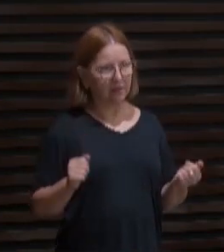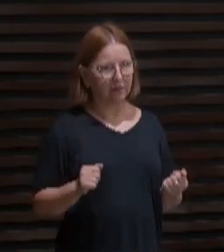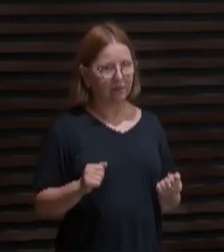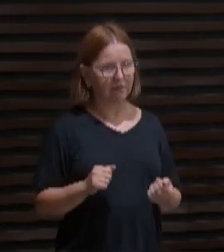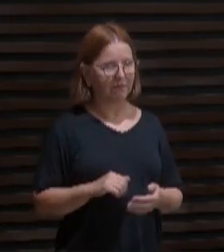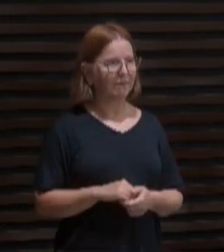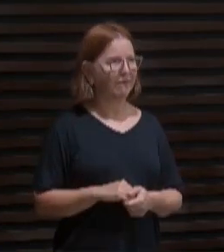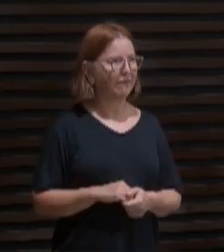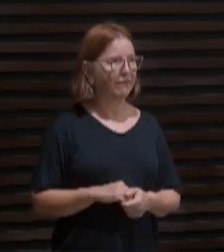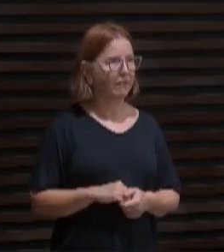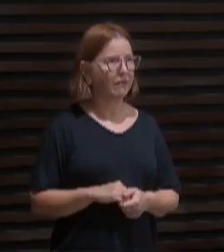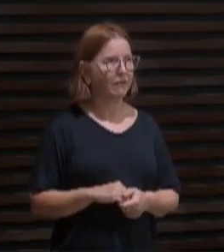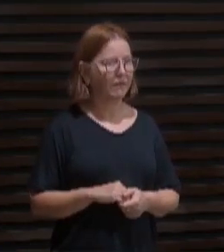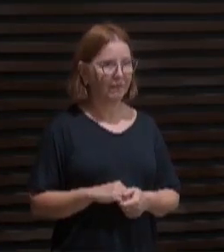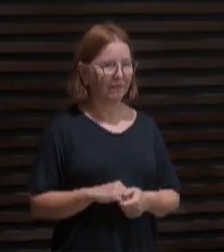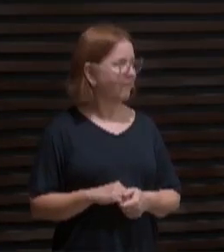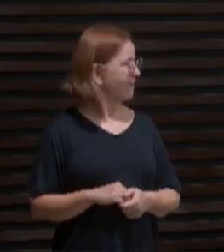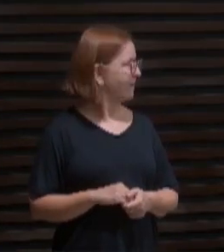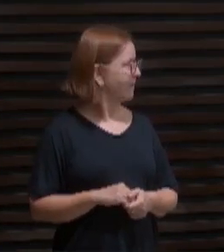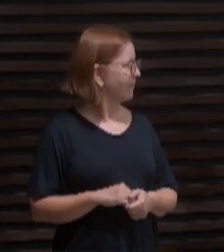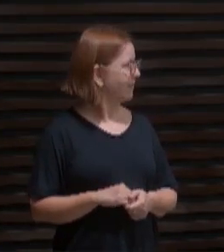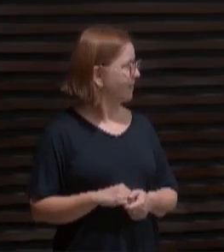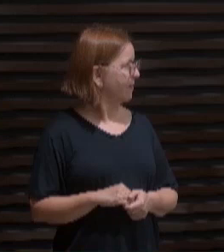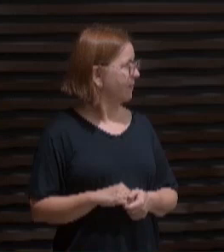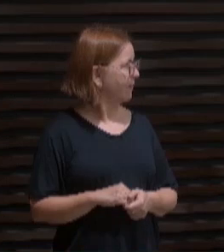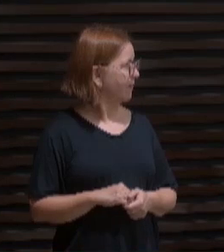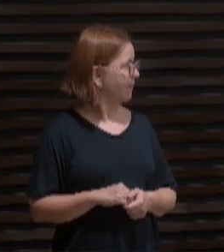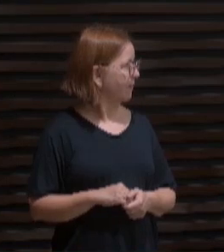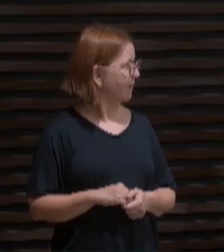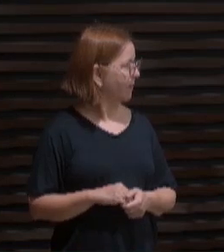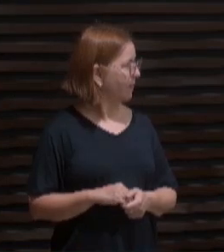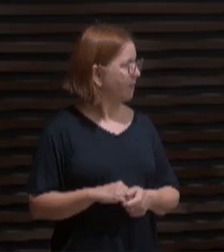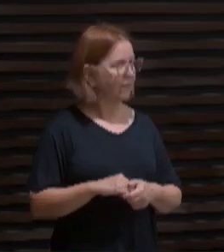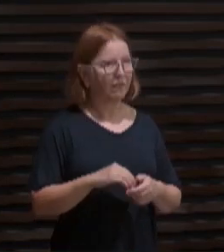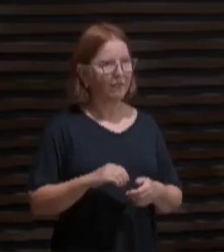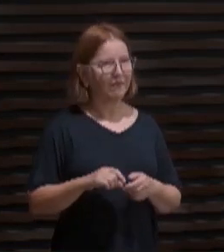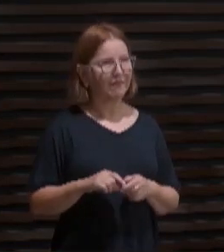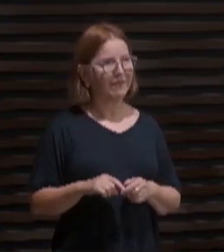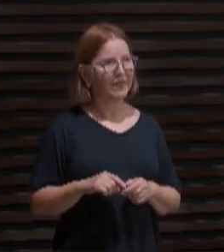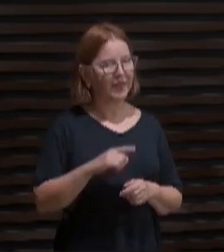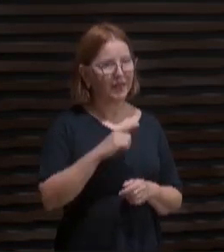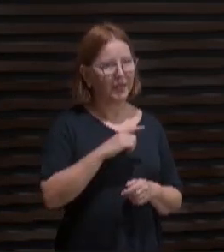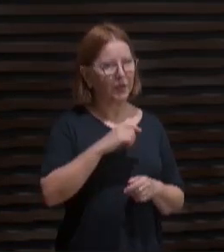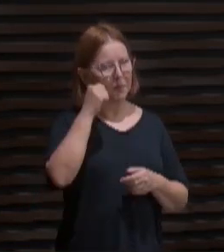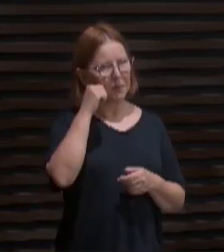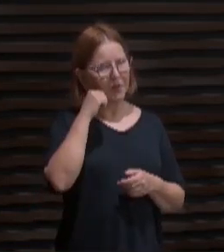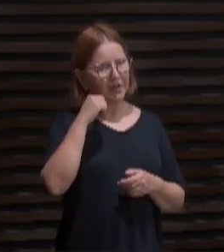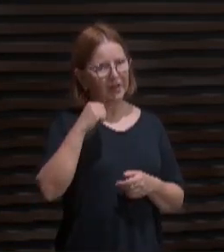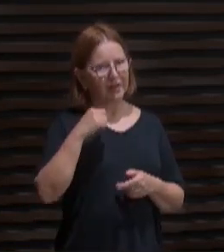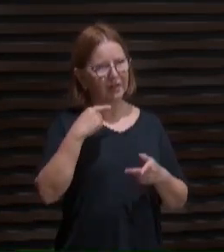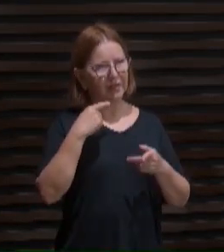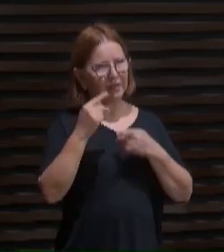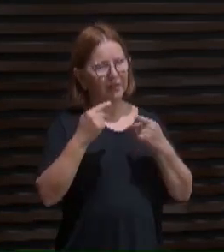Né? Mas essa é uma irmã, já velha, ela já está com mais de 80 anos. E ela dizia assim, eu